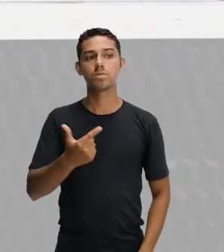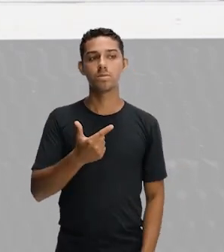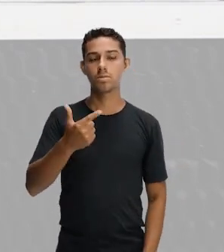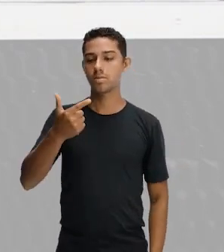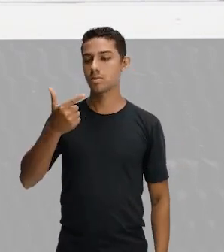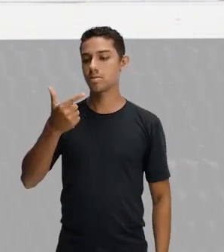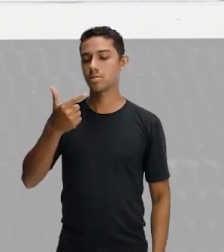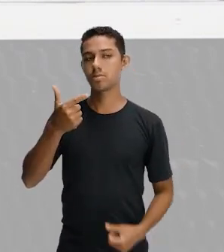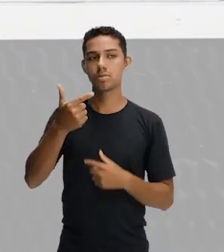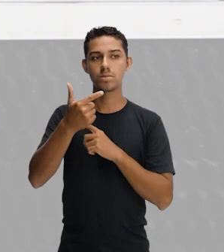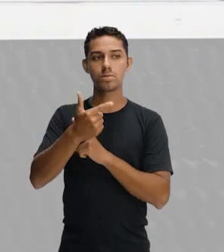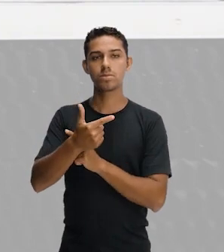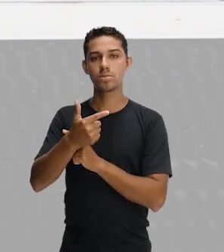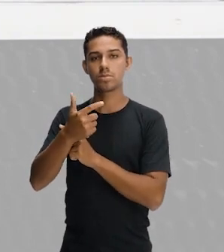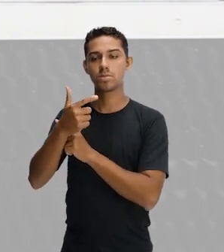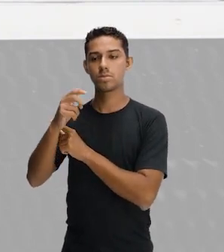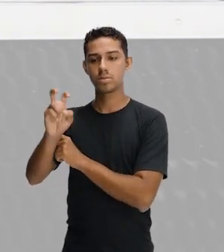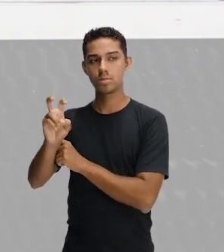75